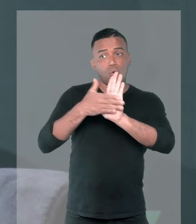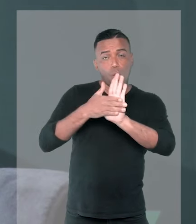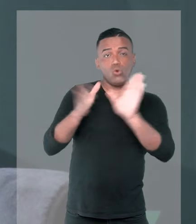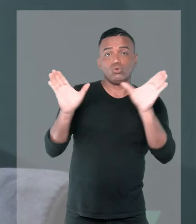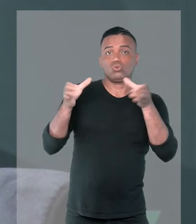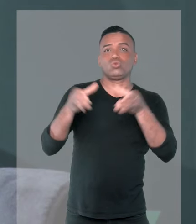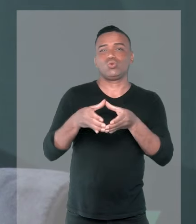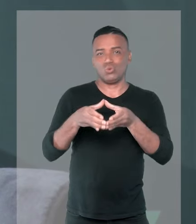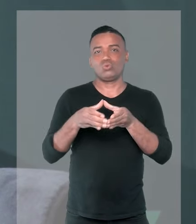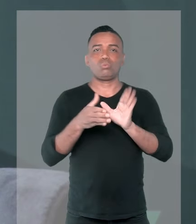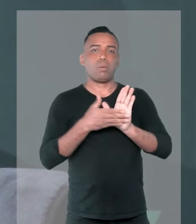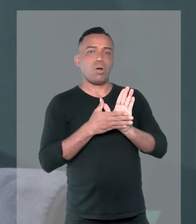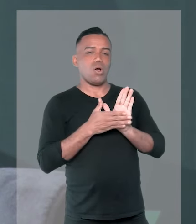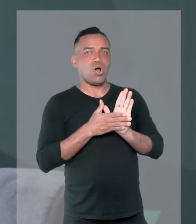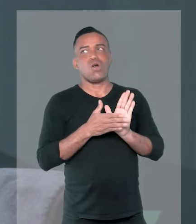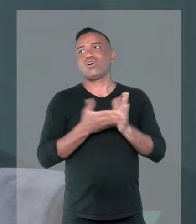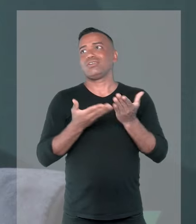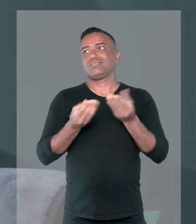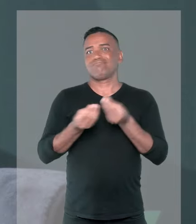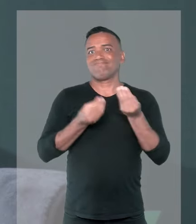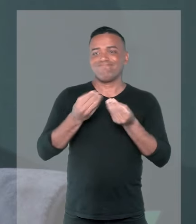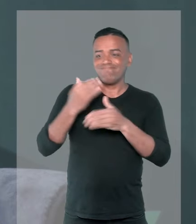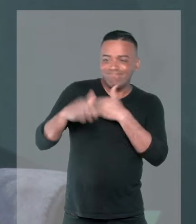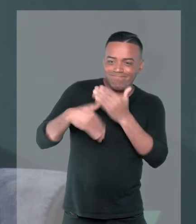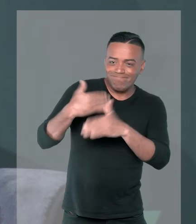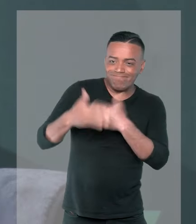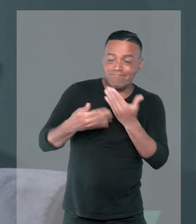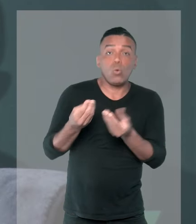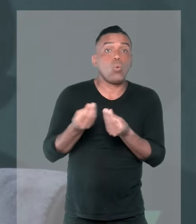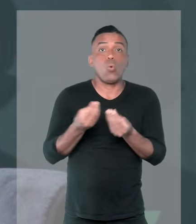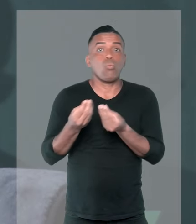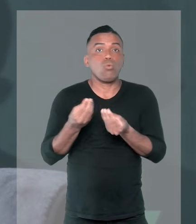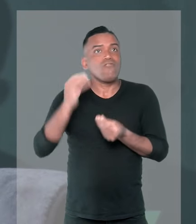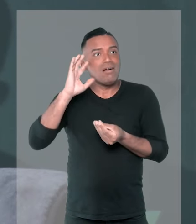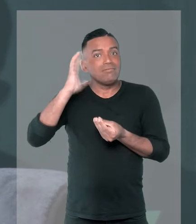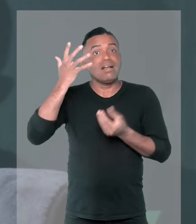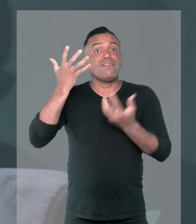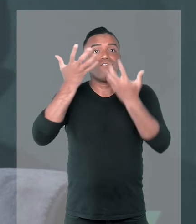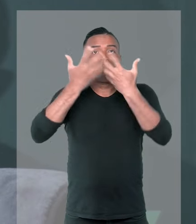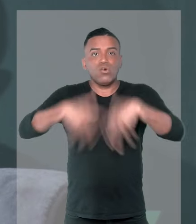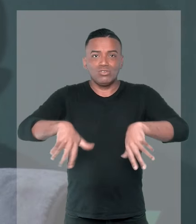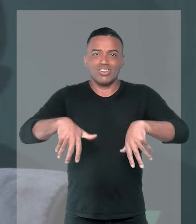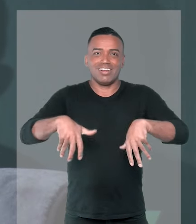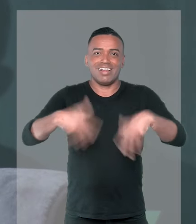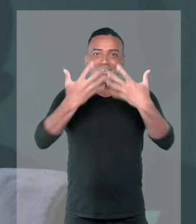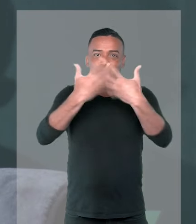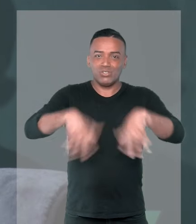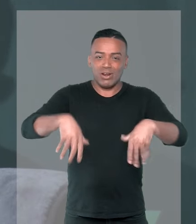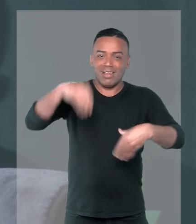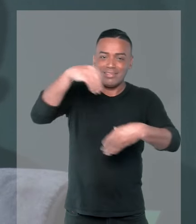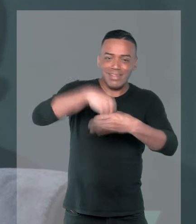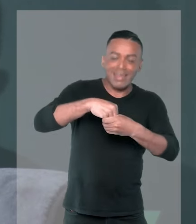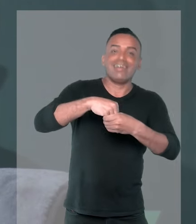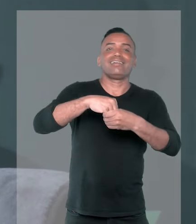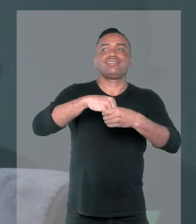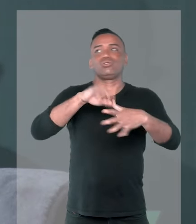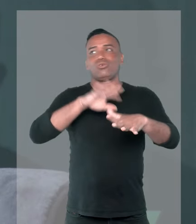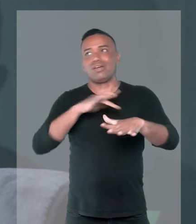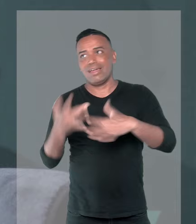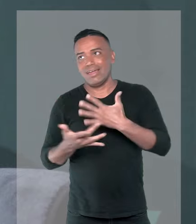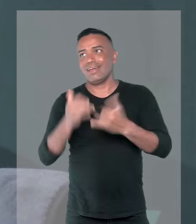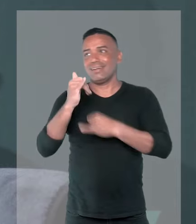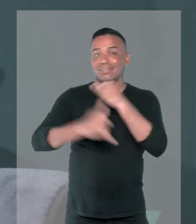criação desses fluxos de castelos né como é que a gente vai funcionar dentro de redes porque todos os mercados hoje são